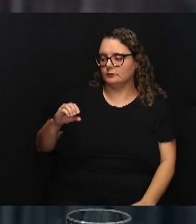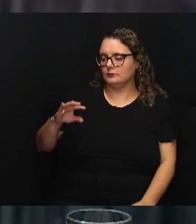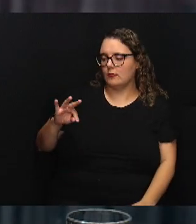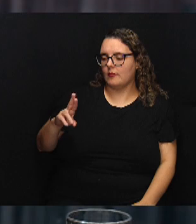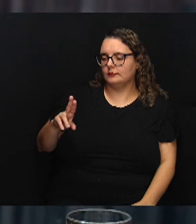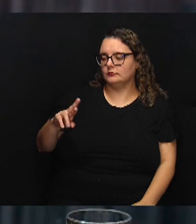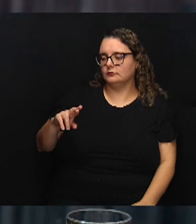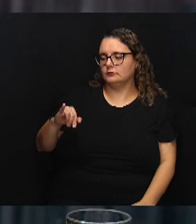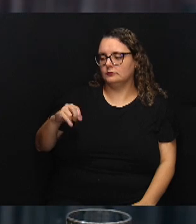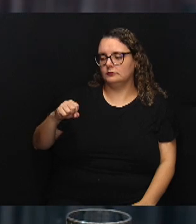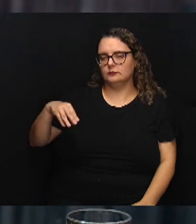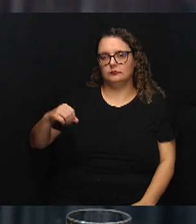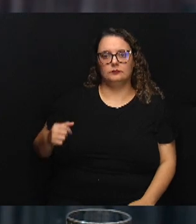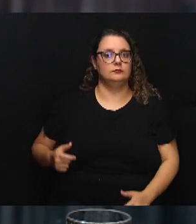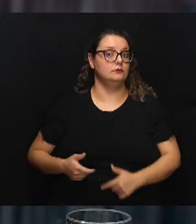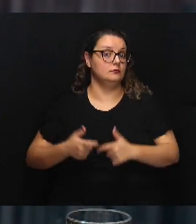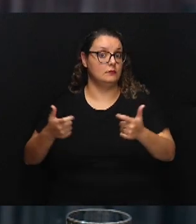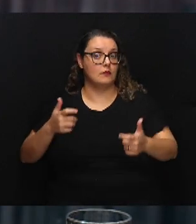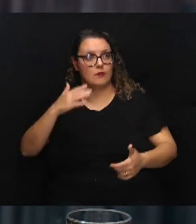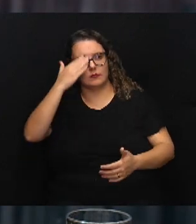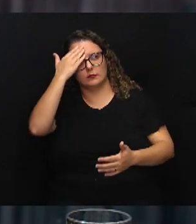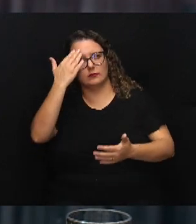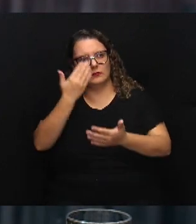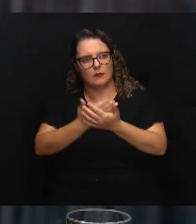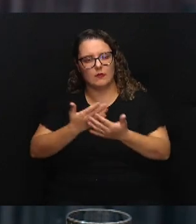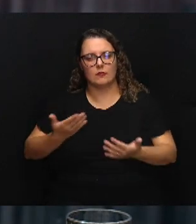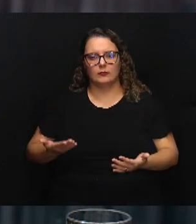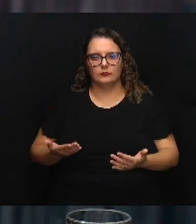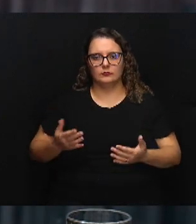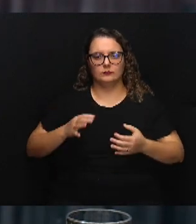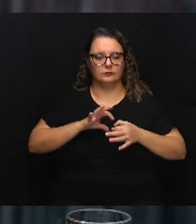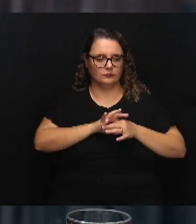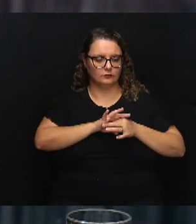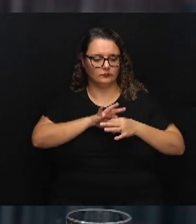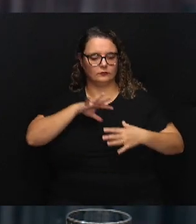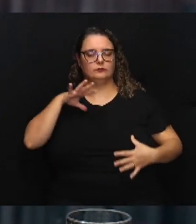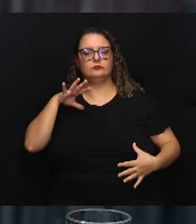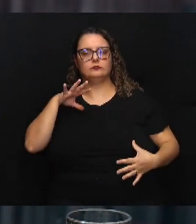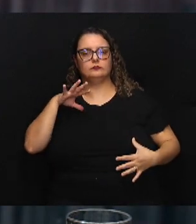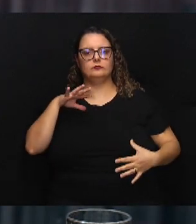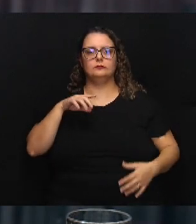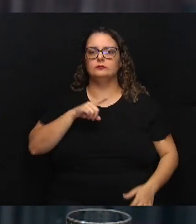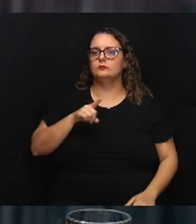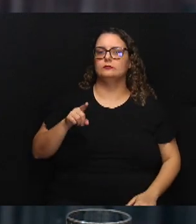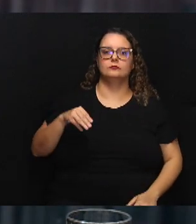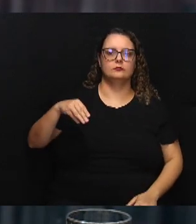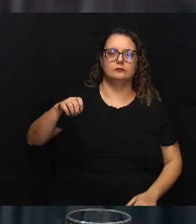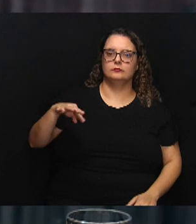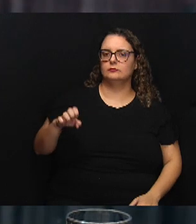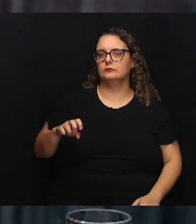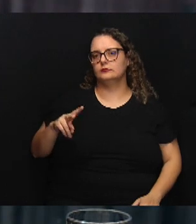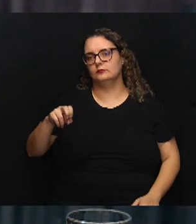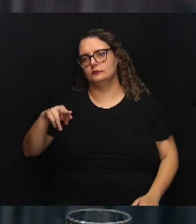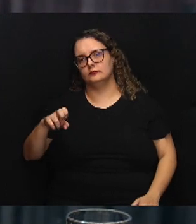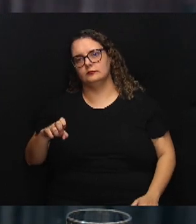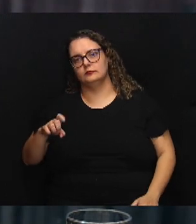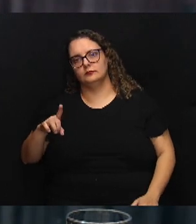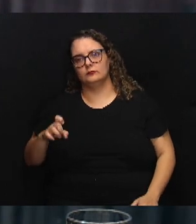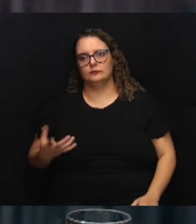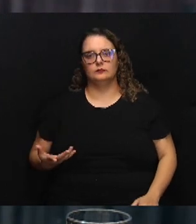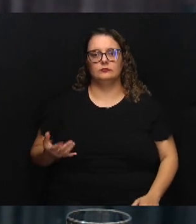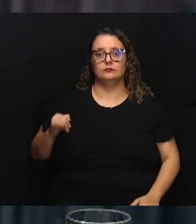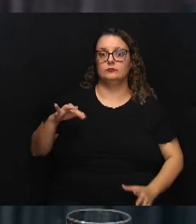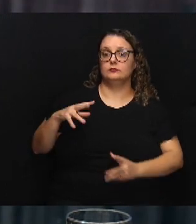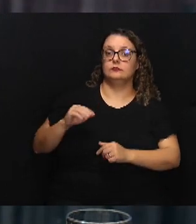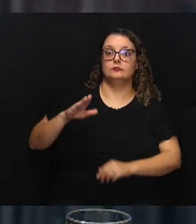muito, eu acredito que seja para essa questão da desconexão. Então não é só Monte Verde, né? No internacional, pessoas quando vai